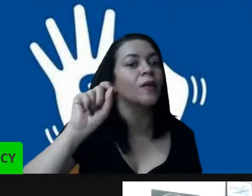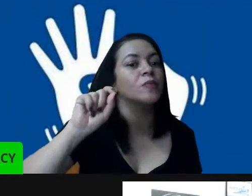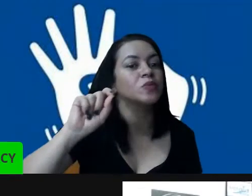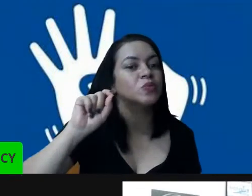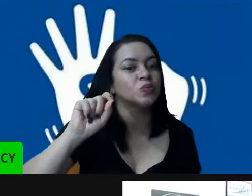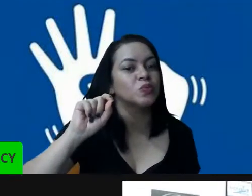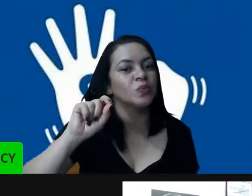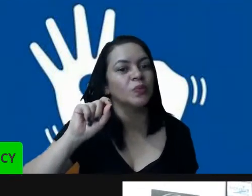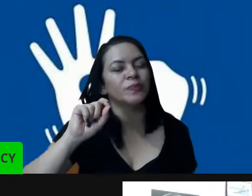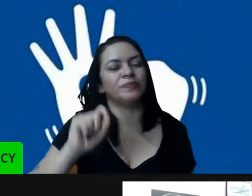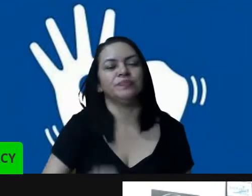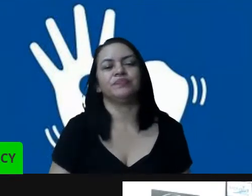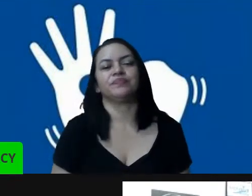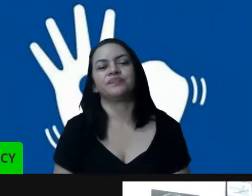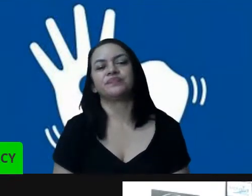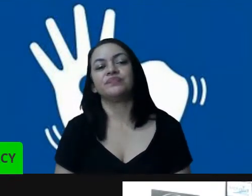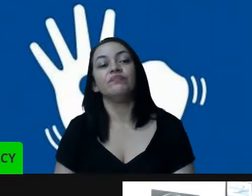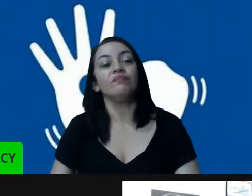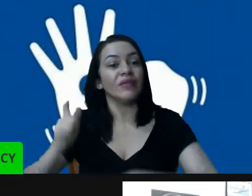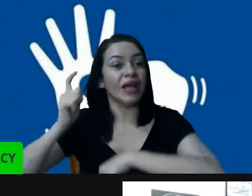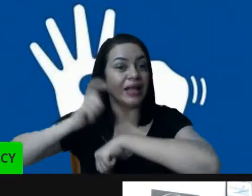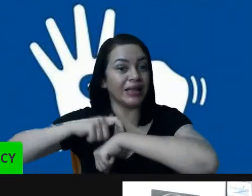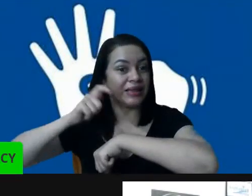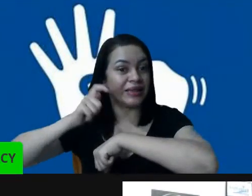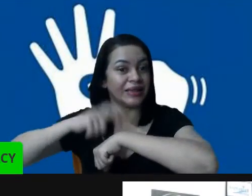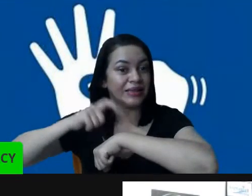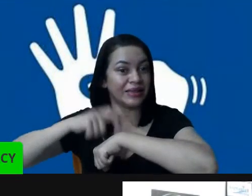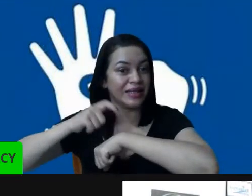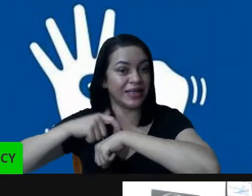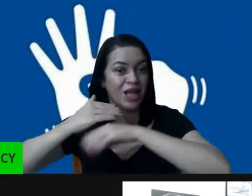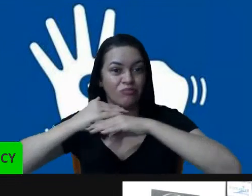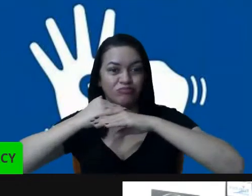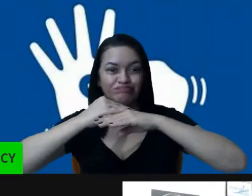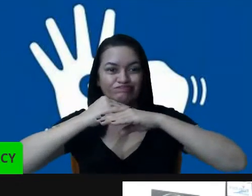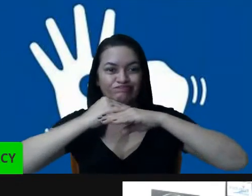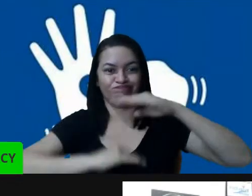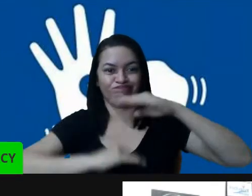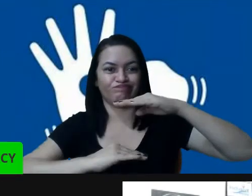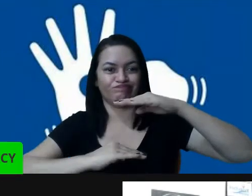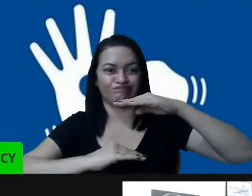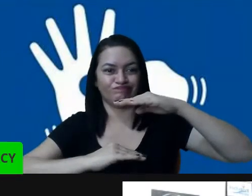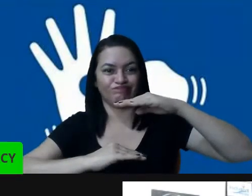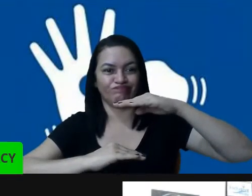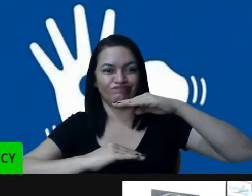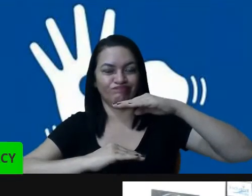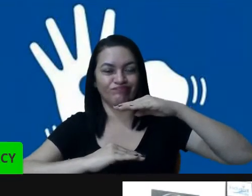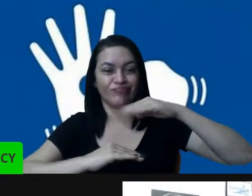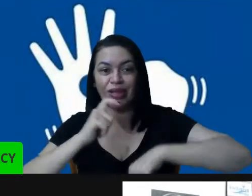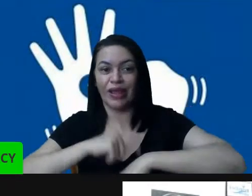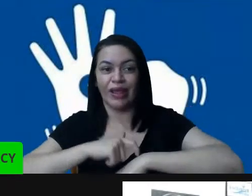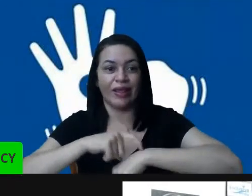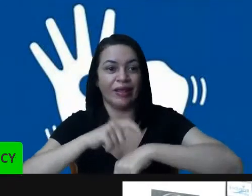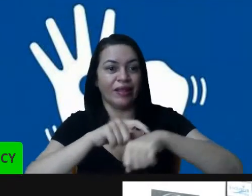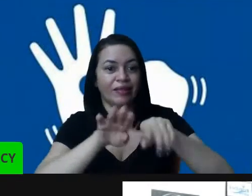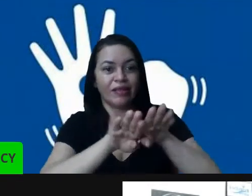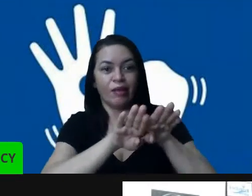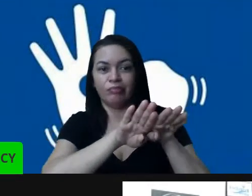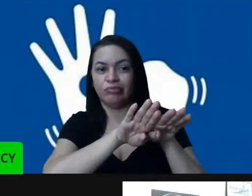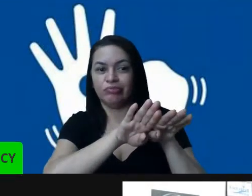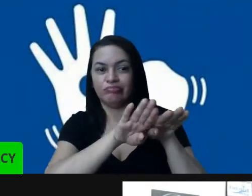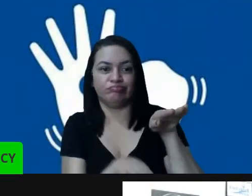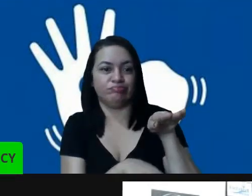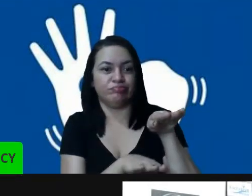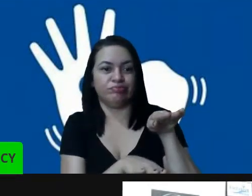que em tempos de desigualdade, em tempos de que a gente vê tanta gente